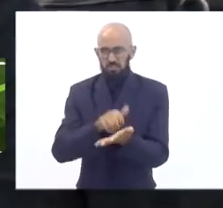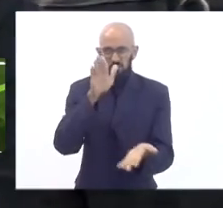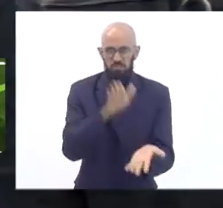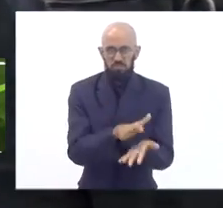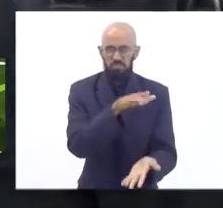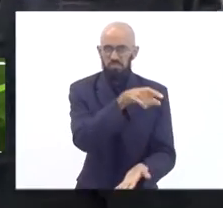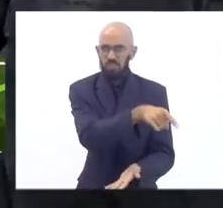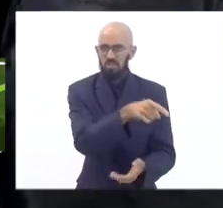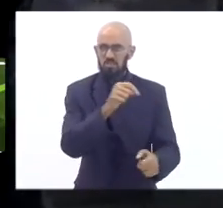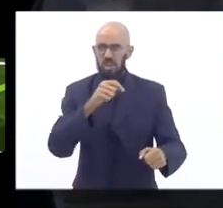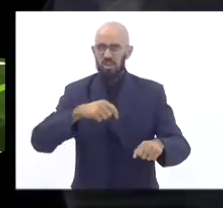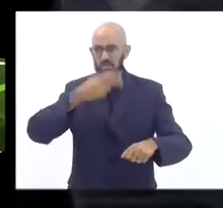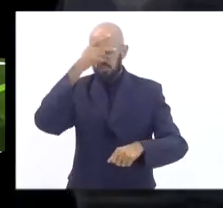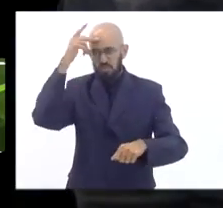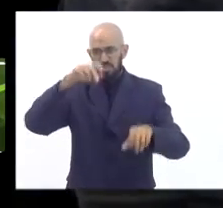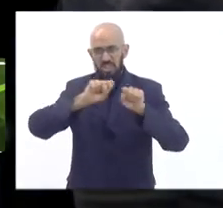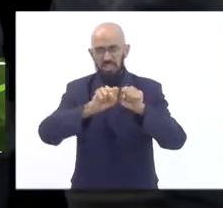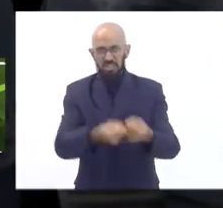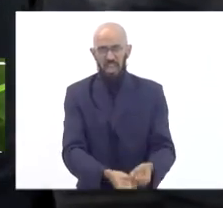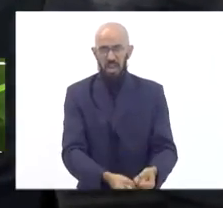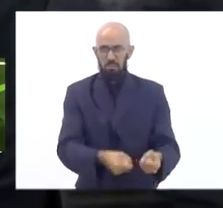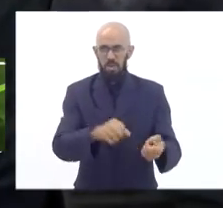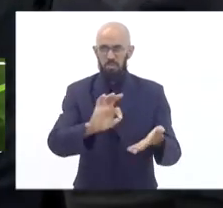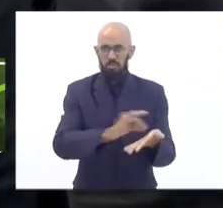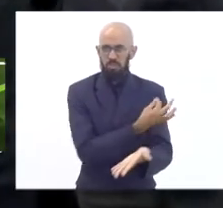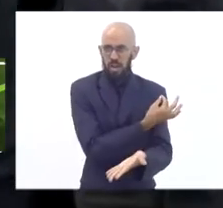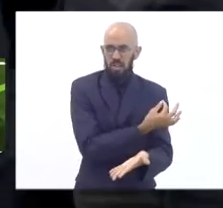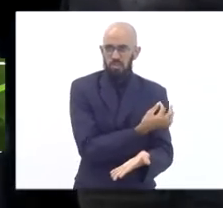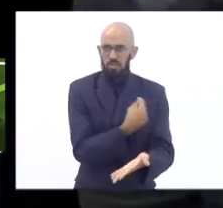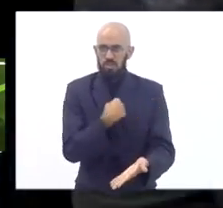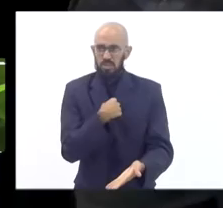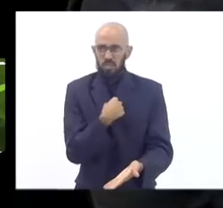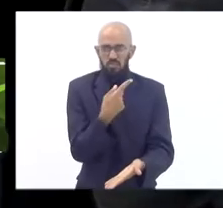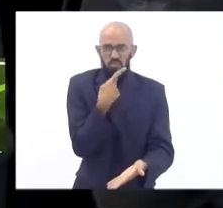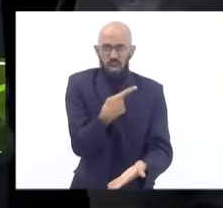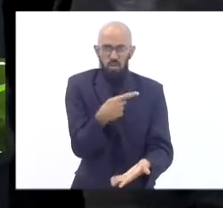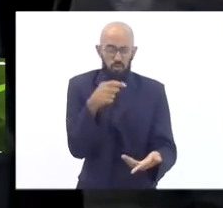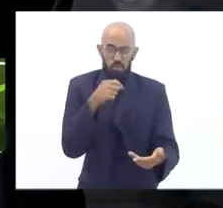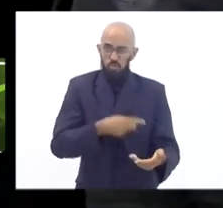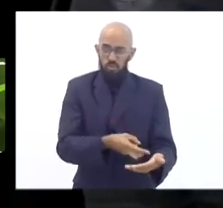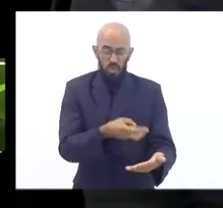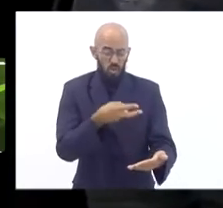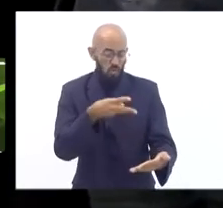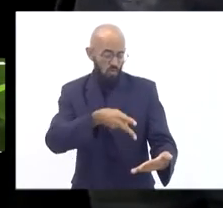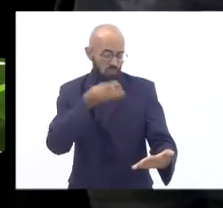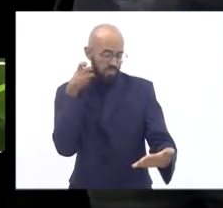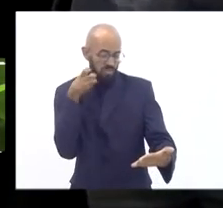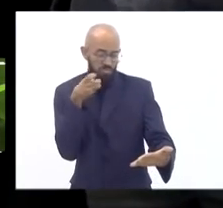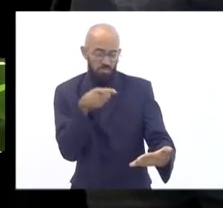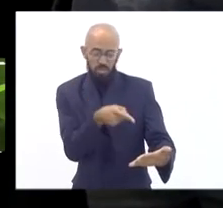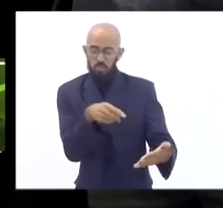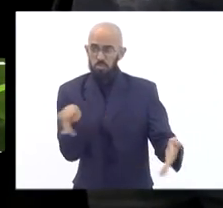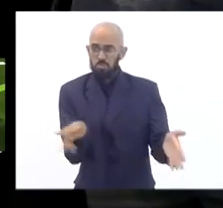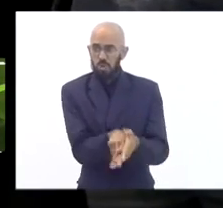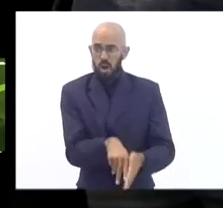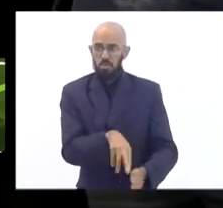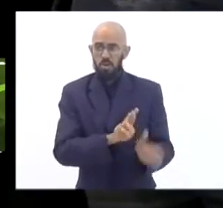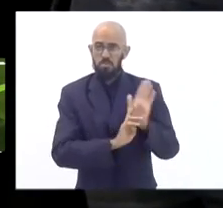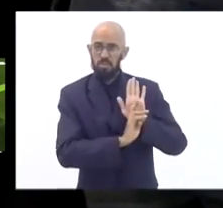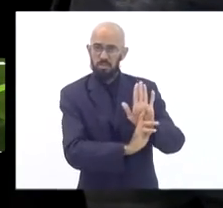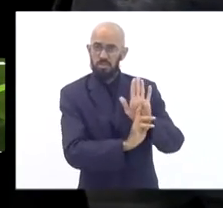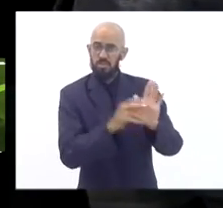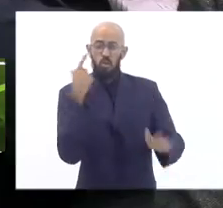que quebra o contrato. A partir do momento, eu depreendo a minha fala, a partir do momento do que eu ouvi pelo representante da Getransp, não